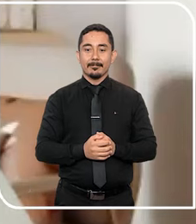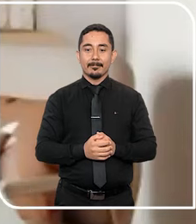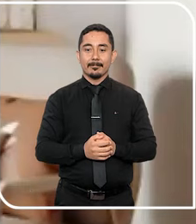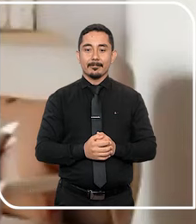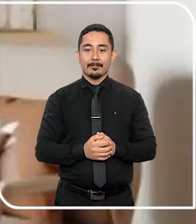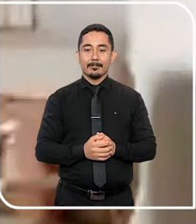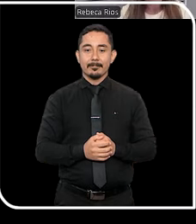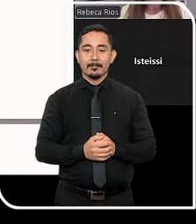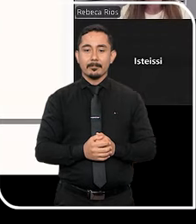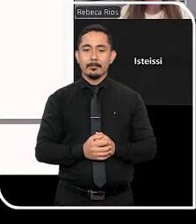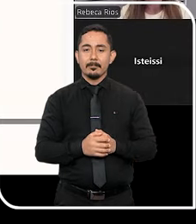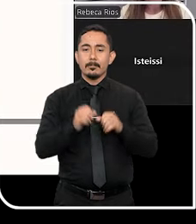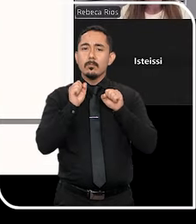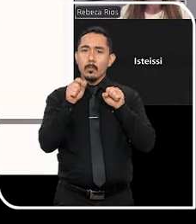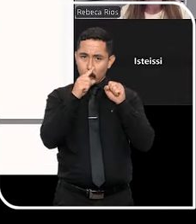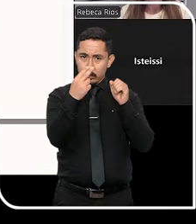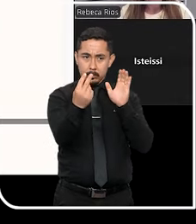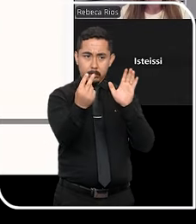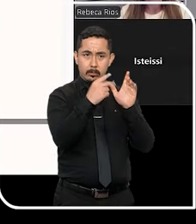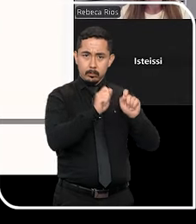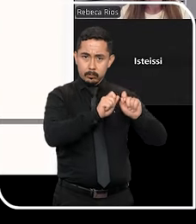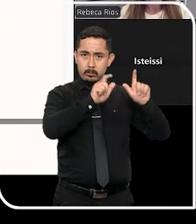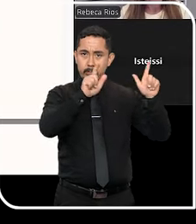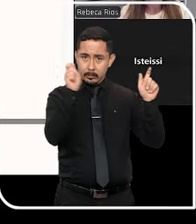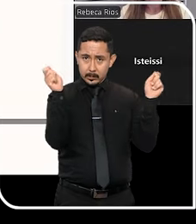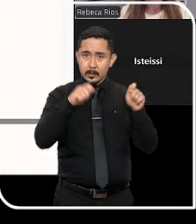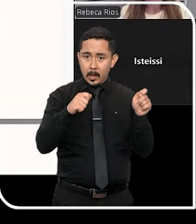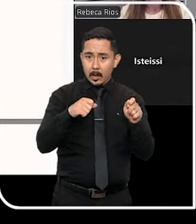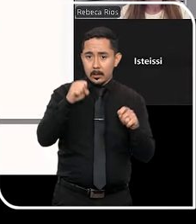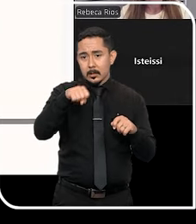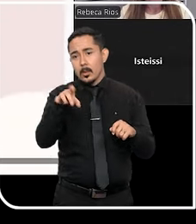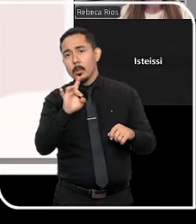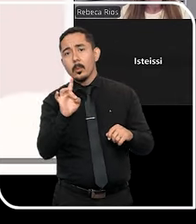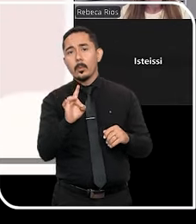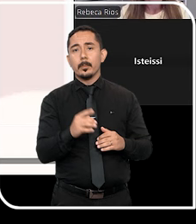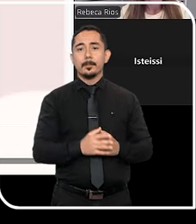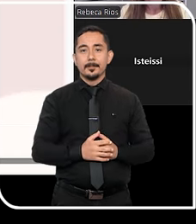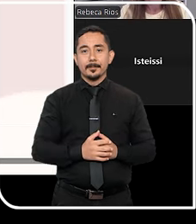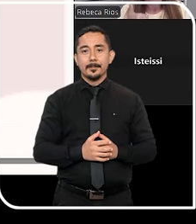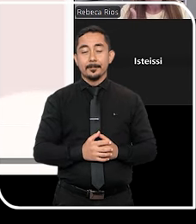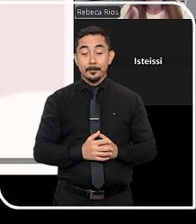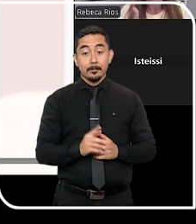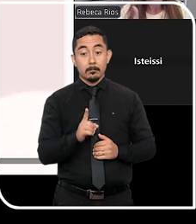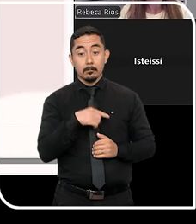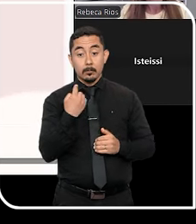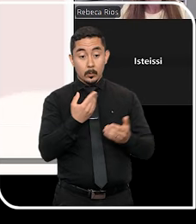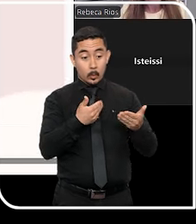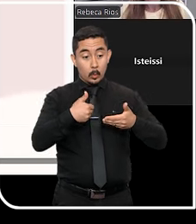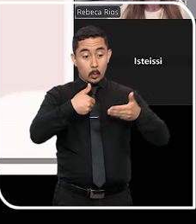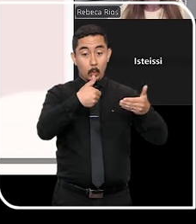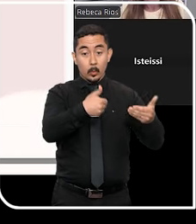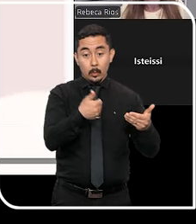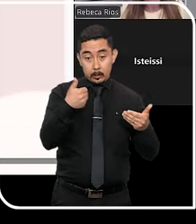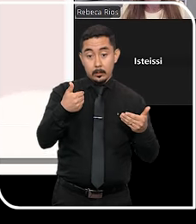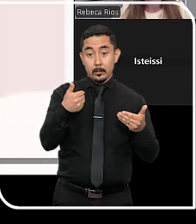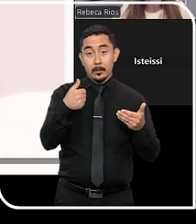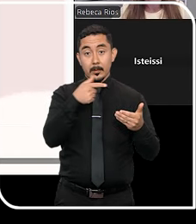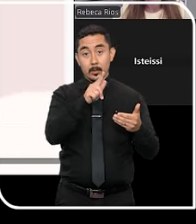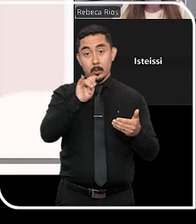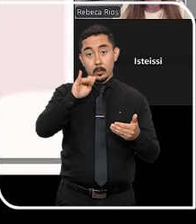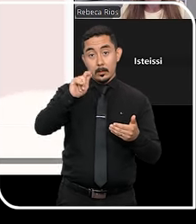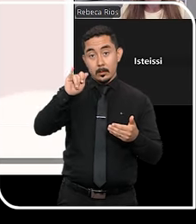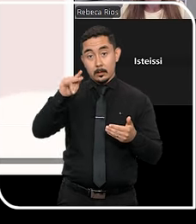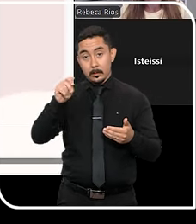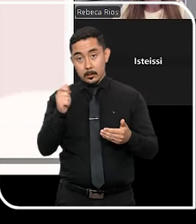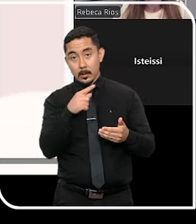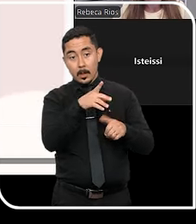eh meninos digam para mim aí se o negócio tá direitinho a gente foi eu fui convidada pela pela